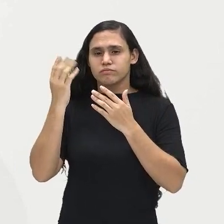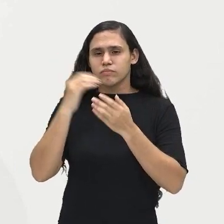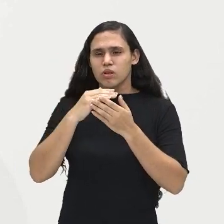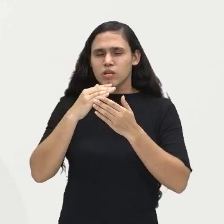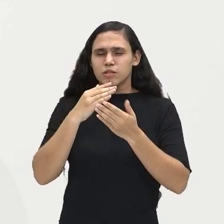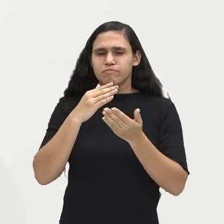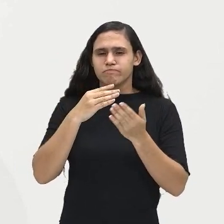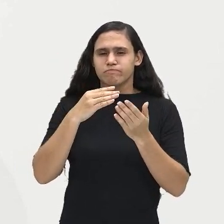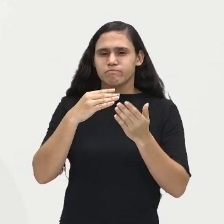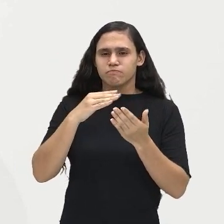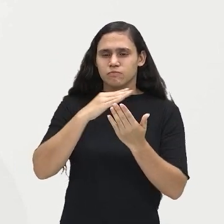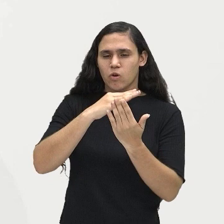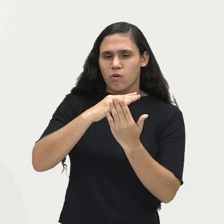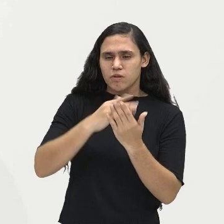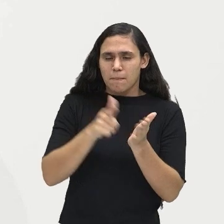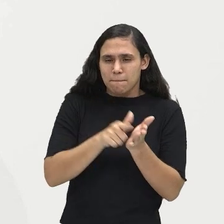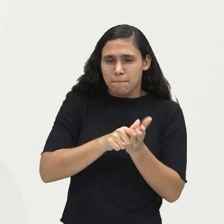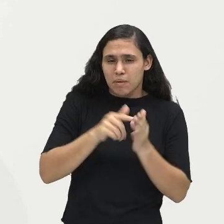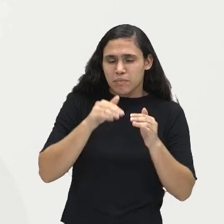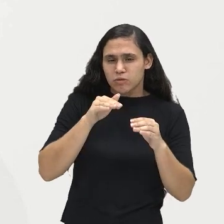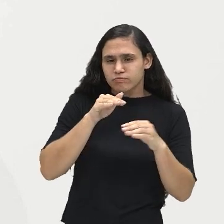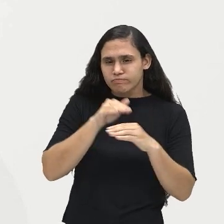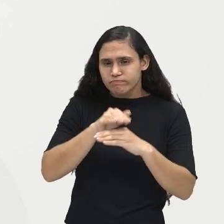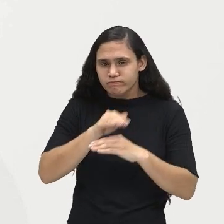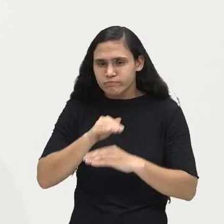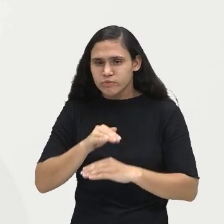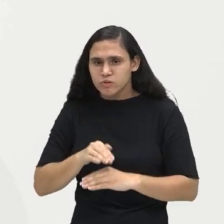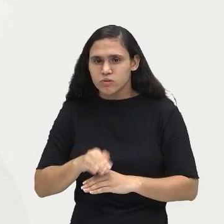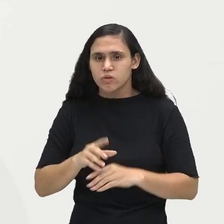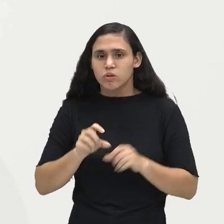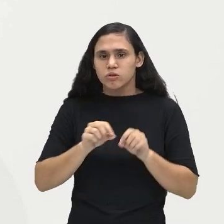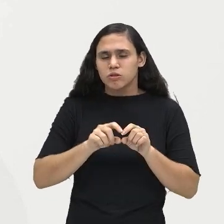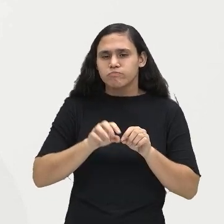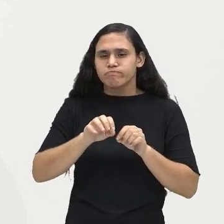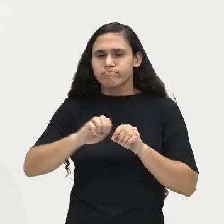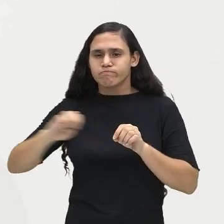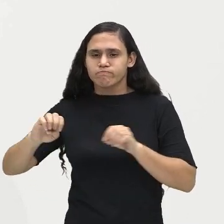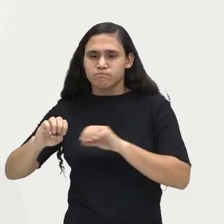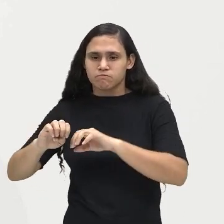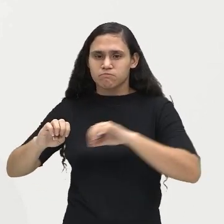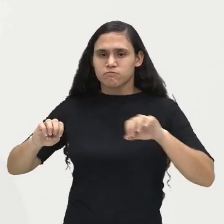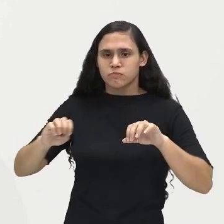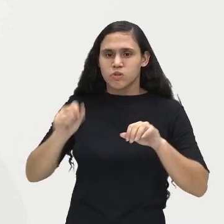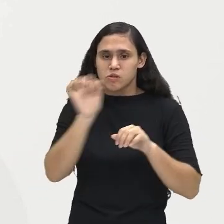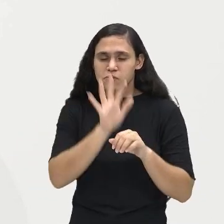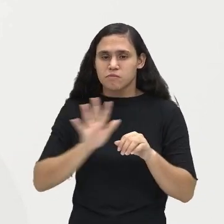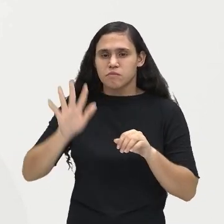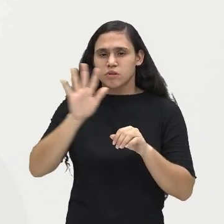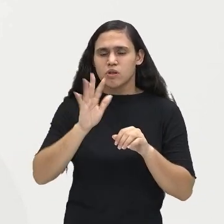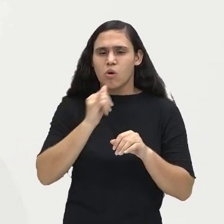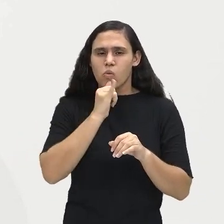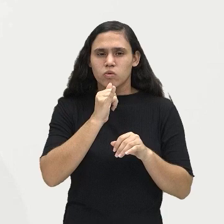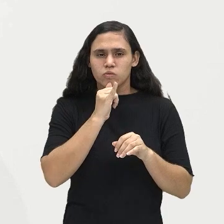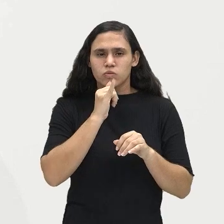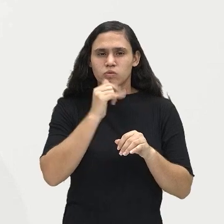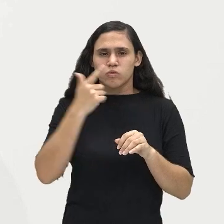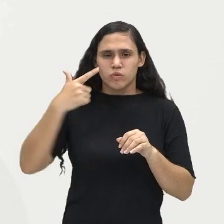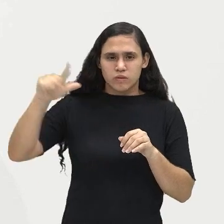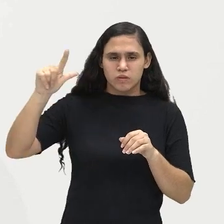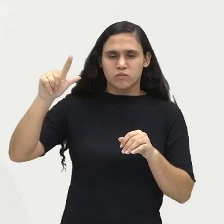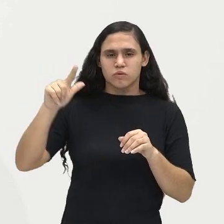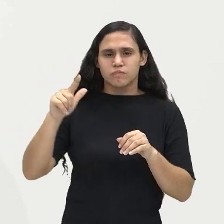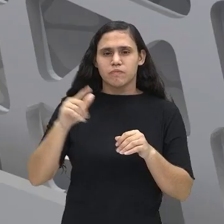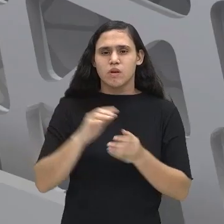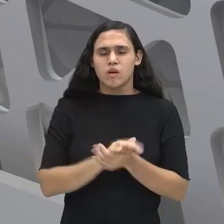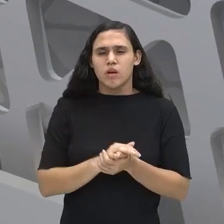deslocamento, né? De posição, só o deslocamento. Um outro exemplo também de deslocamento, né?